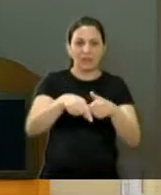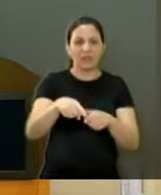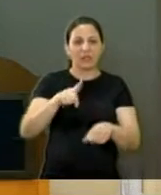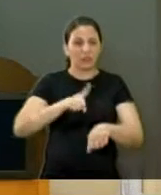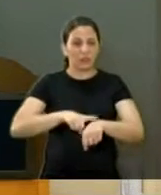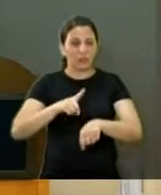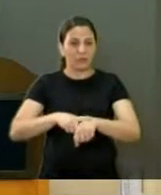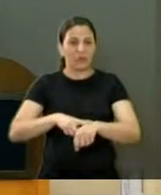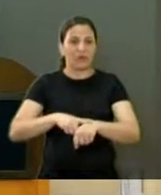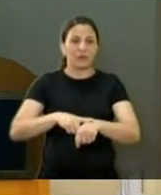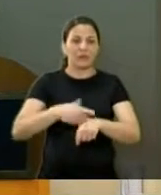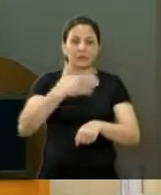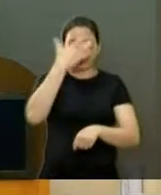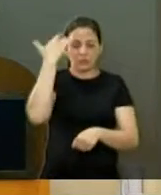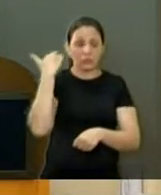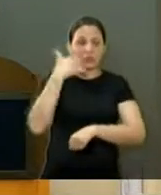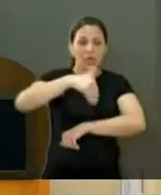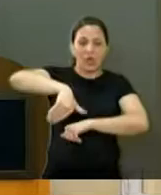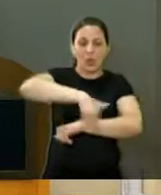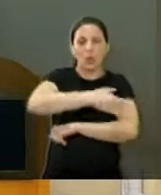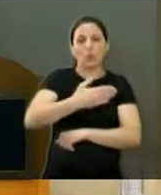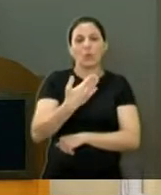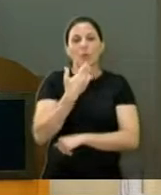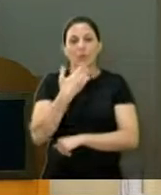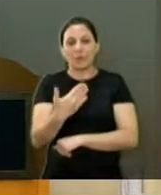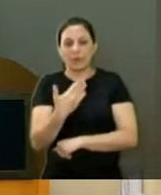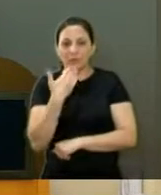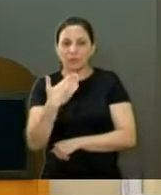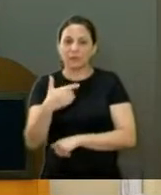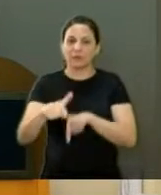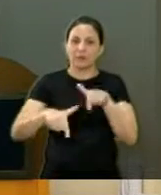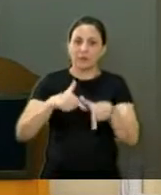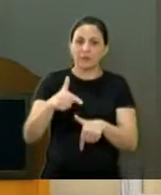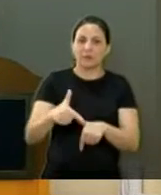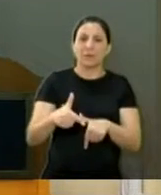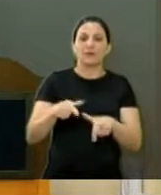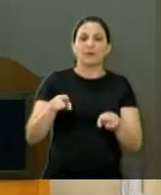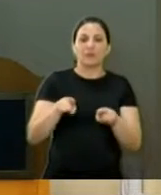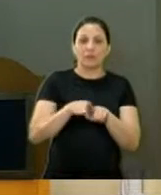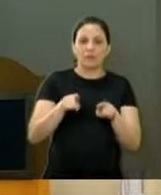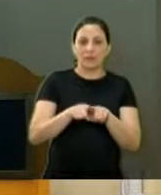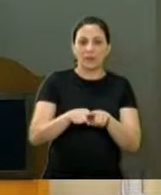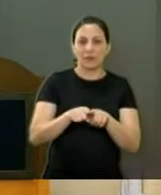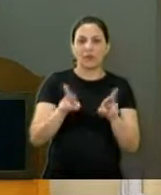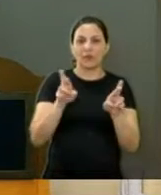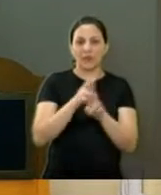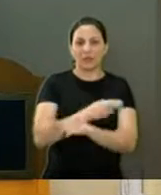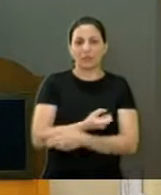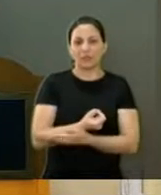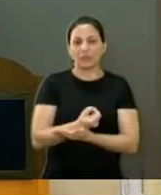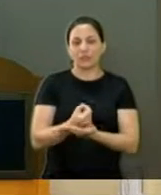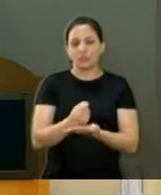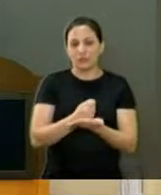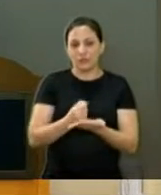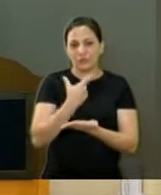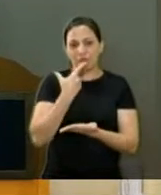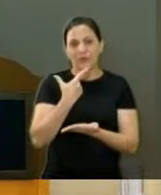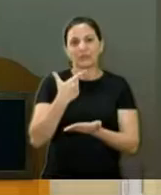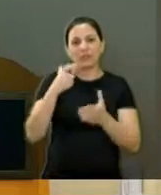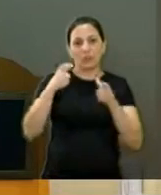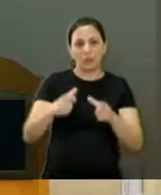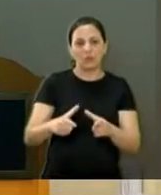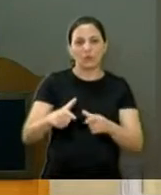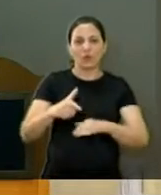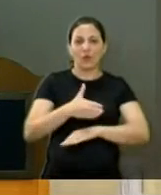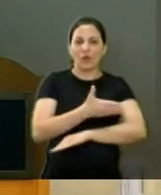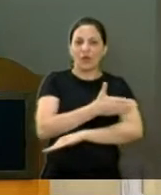demanda fora rua e com pessoal sabe eu trabalho à noite a rede de farmácia toda hora falar de